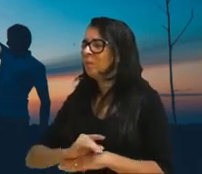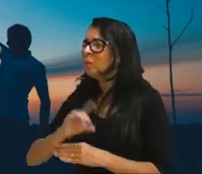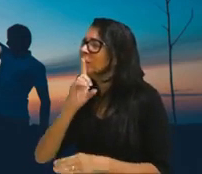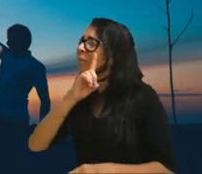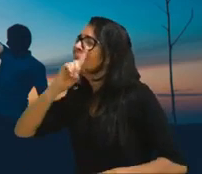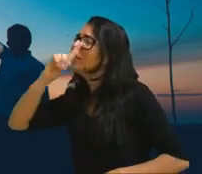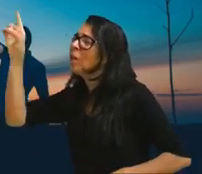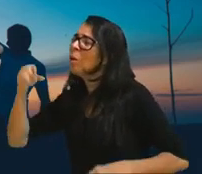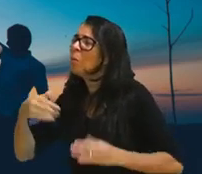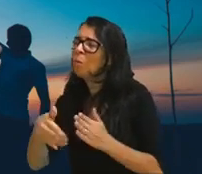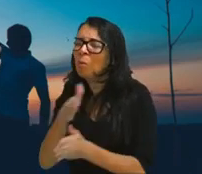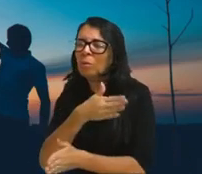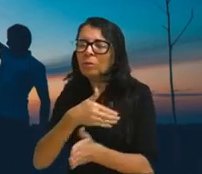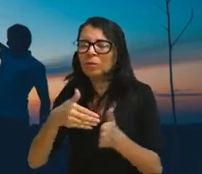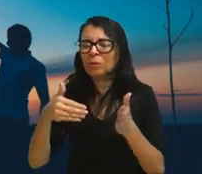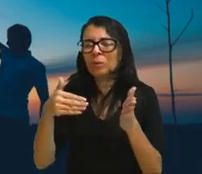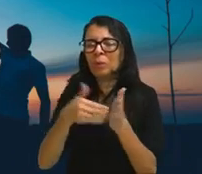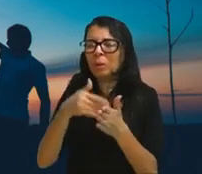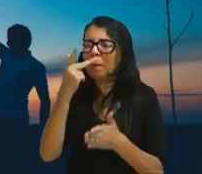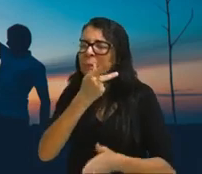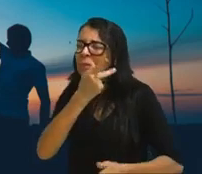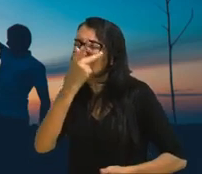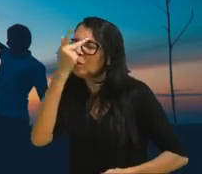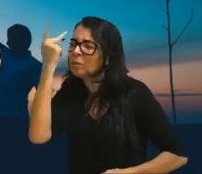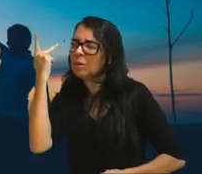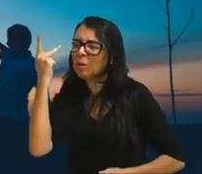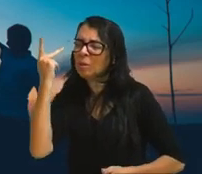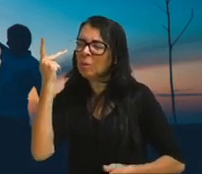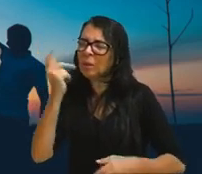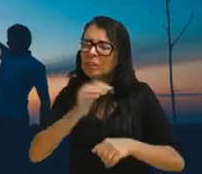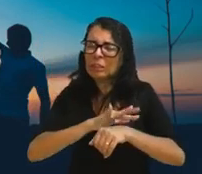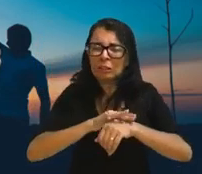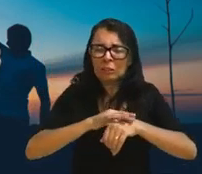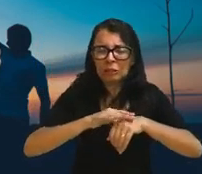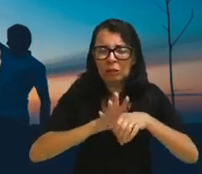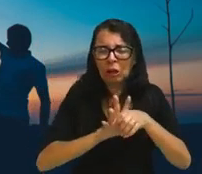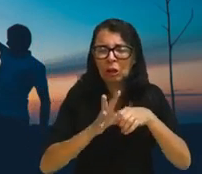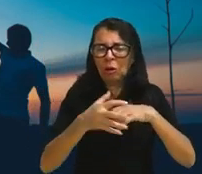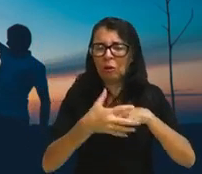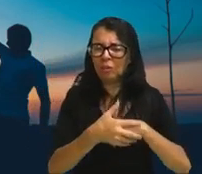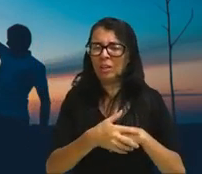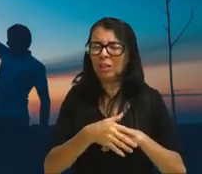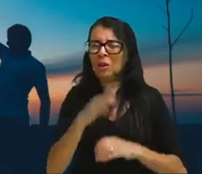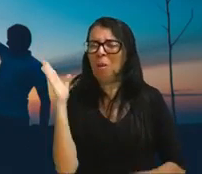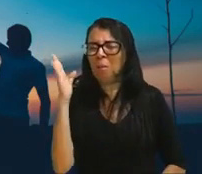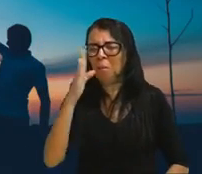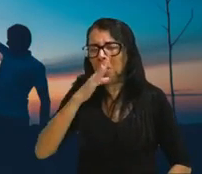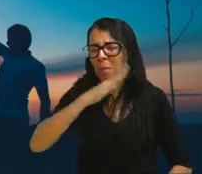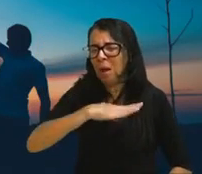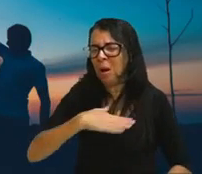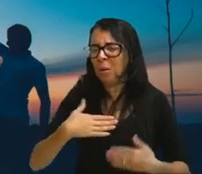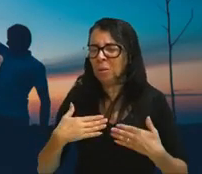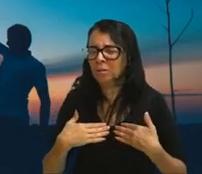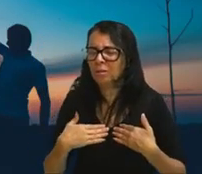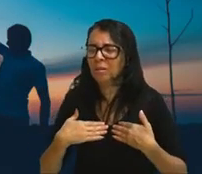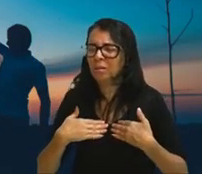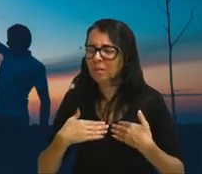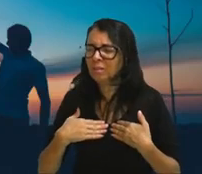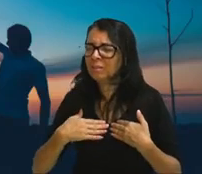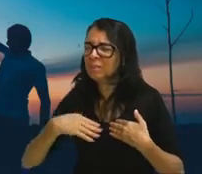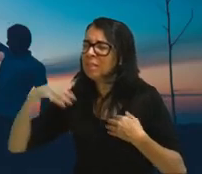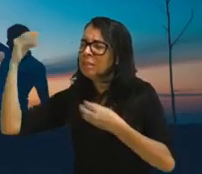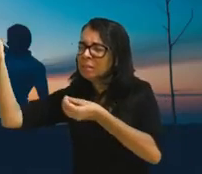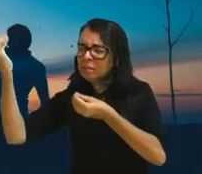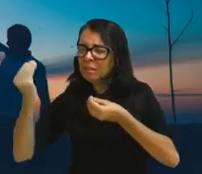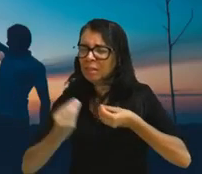possa levar o ar até o pulmão deles, ó Pai. O Senhor possa, Deus, tirar, Senhor, essa enfermidade, ó Deus, que tem assolado, Senhor, o